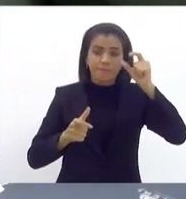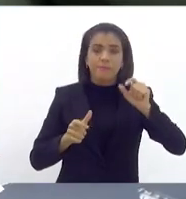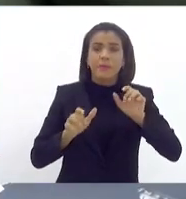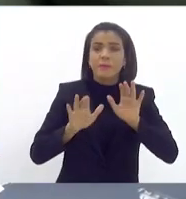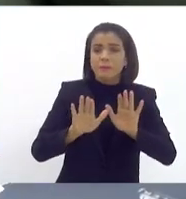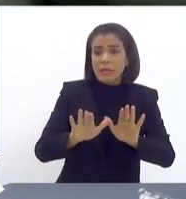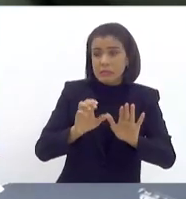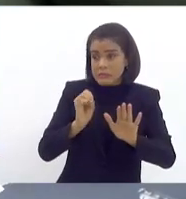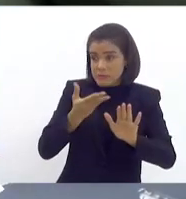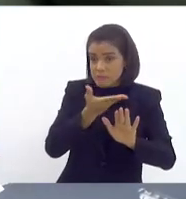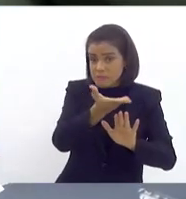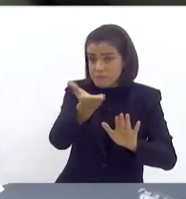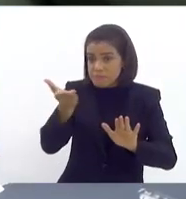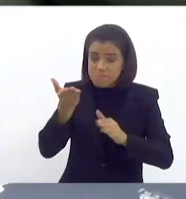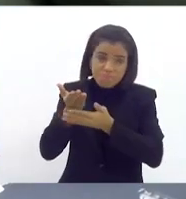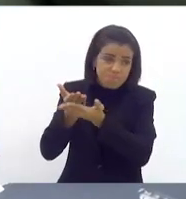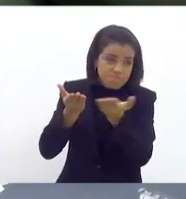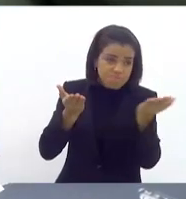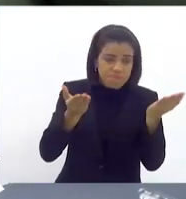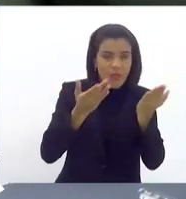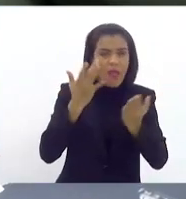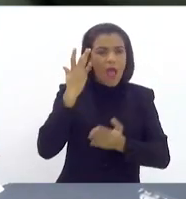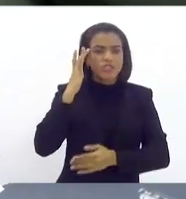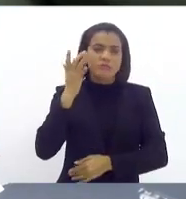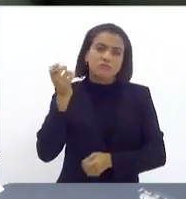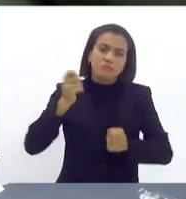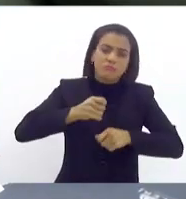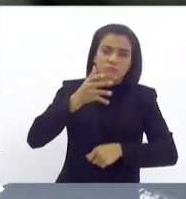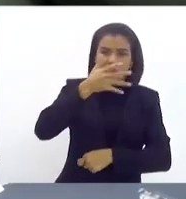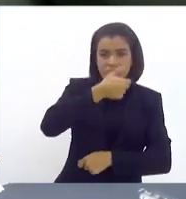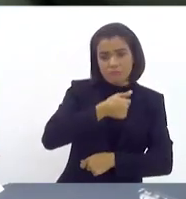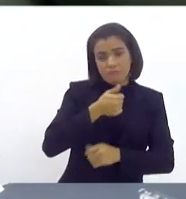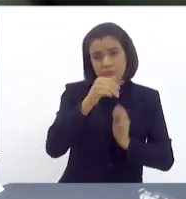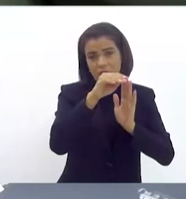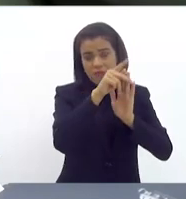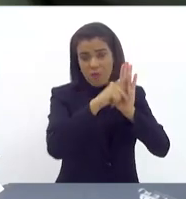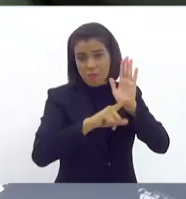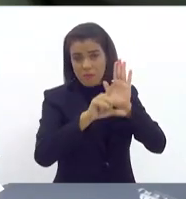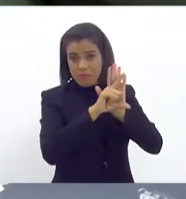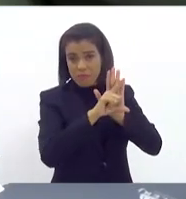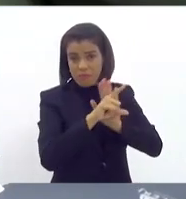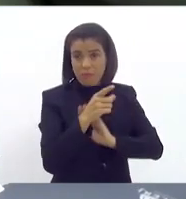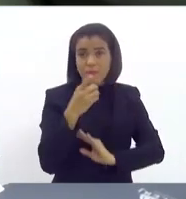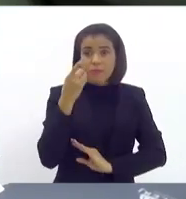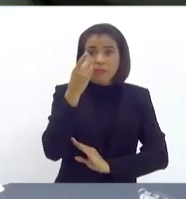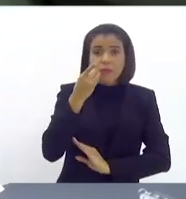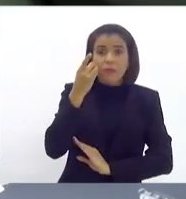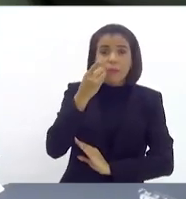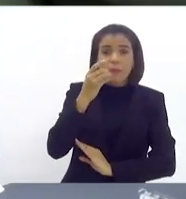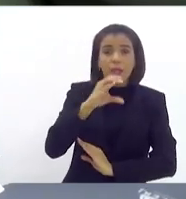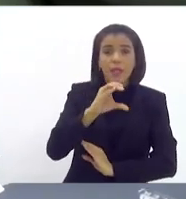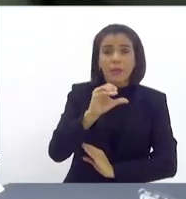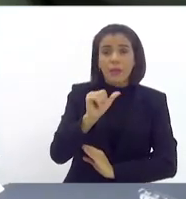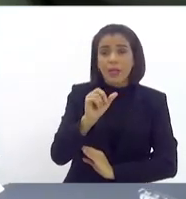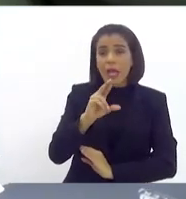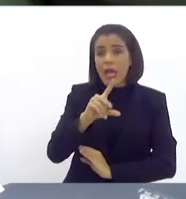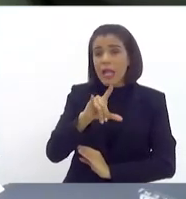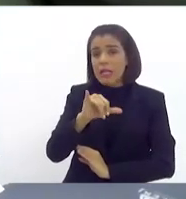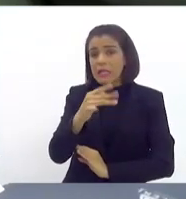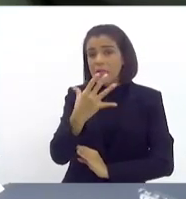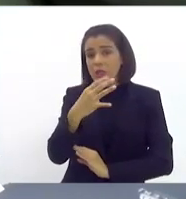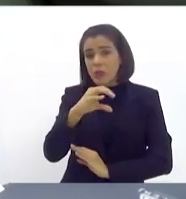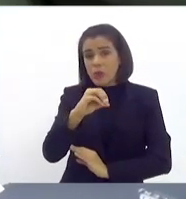se os senhores acharem aí que dê para salvar o projeto, não tem problema nenhum. Deputado Carlinhos, aberta a discussão, só